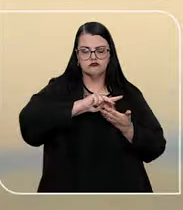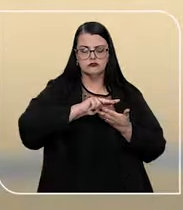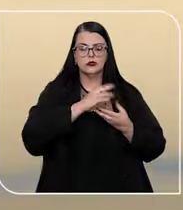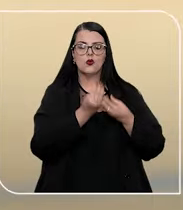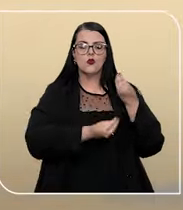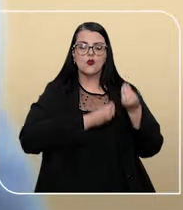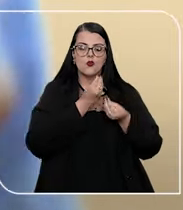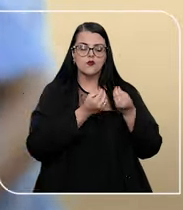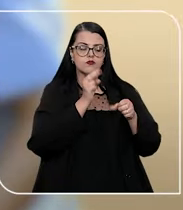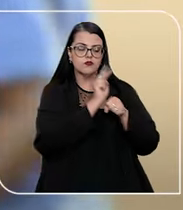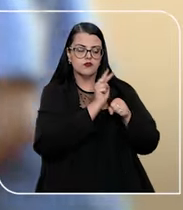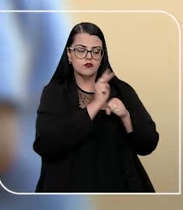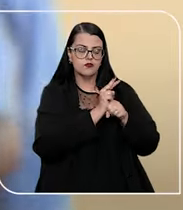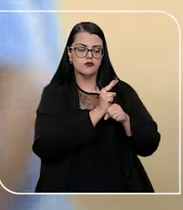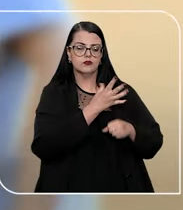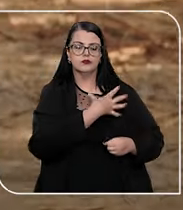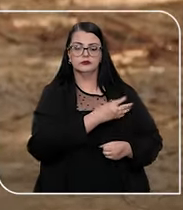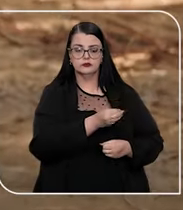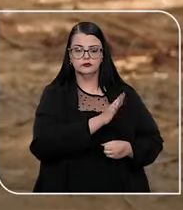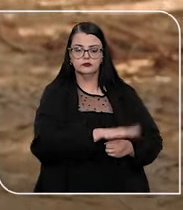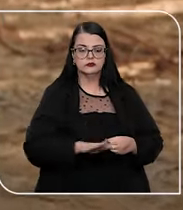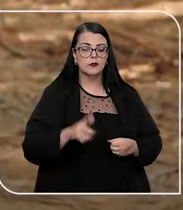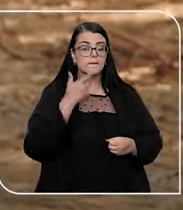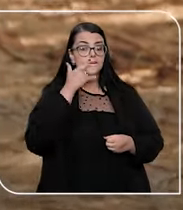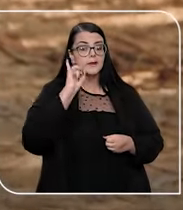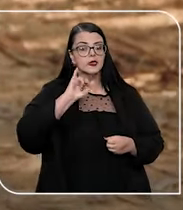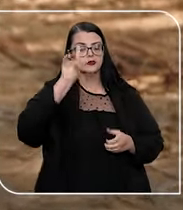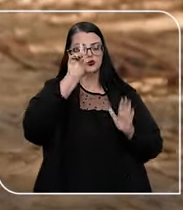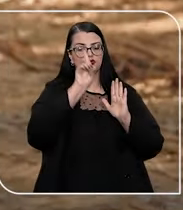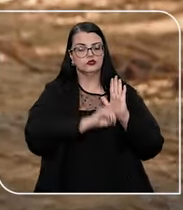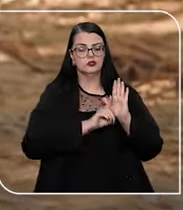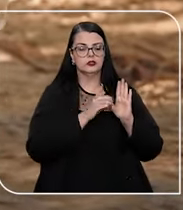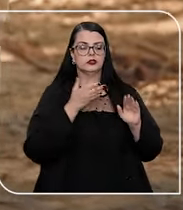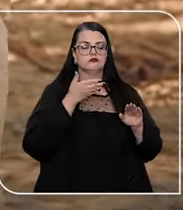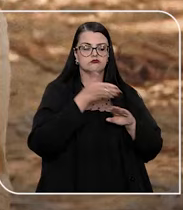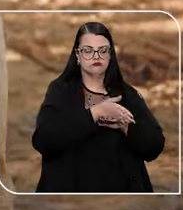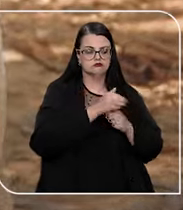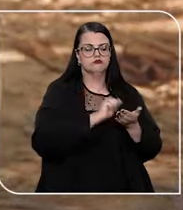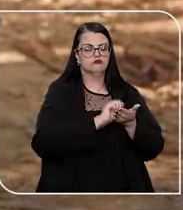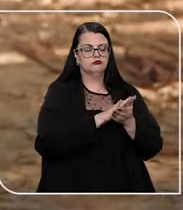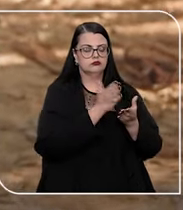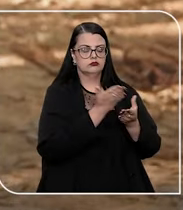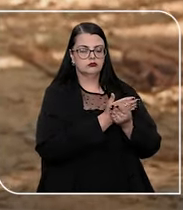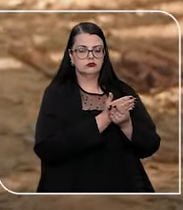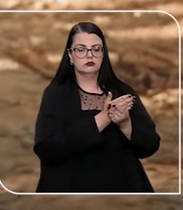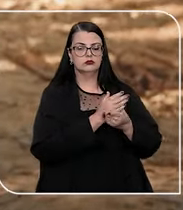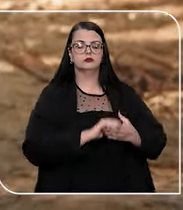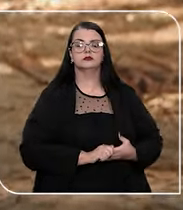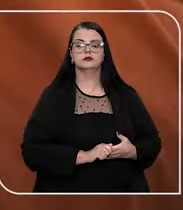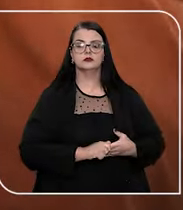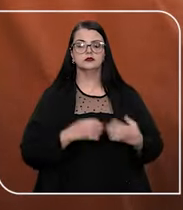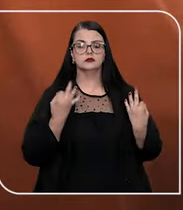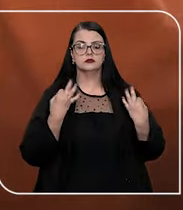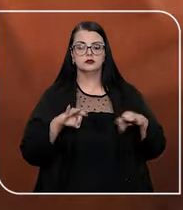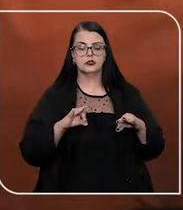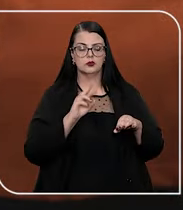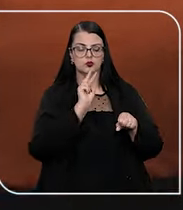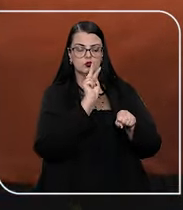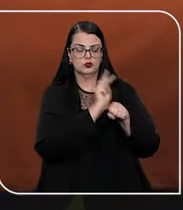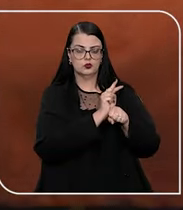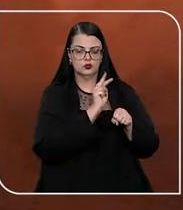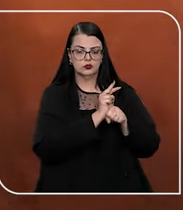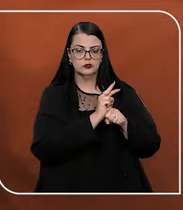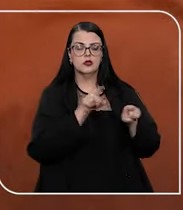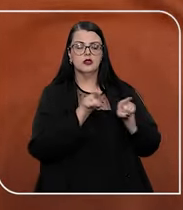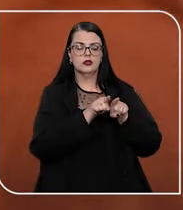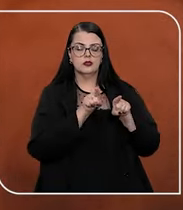questões relativas à guarda das crianças garantindo ao pai o direito de ingressar nos autos para exercer plenamente